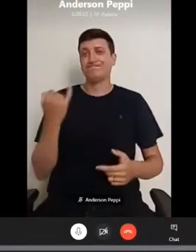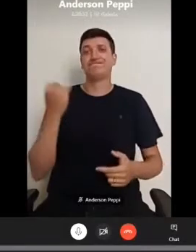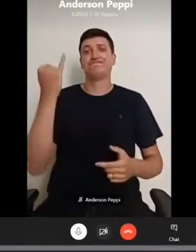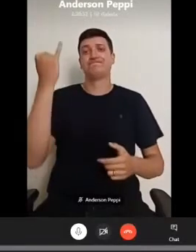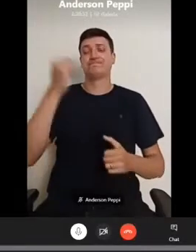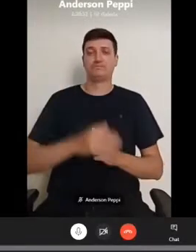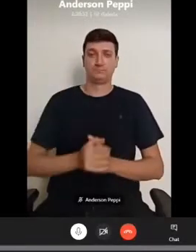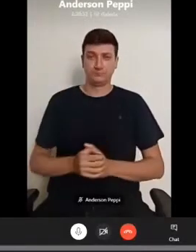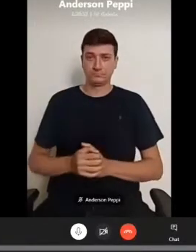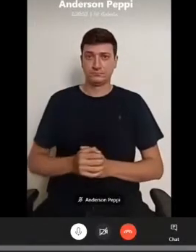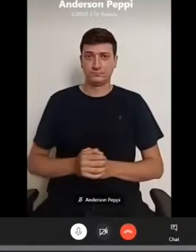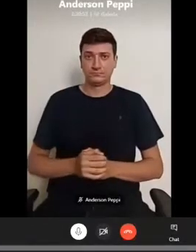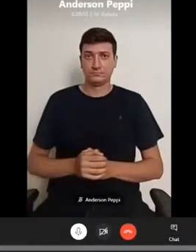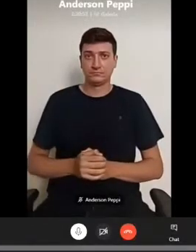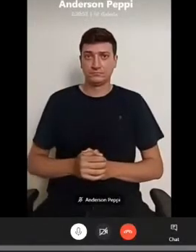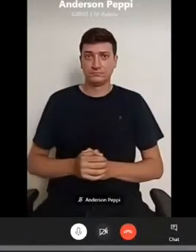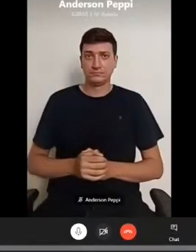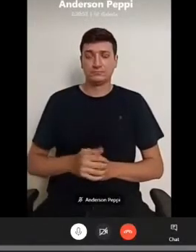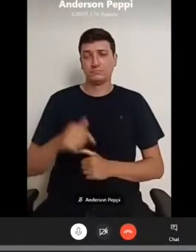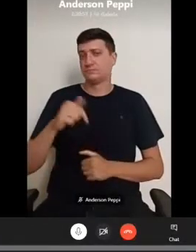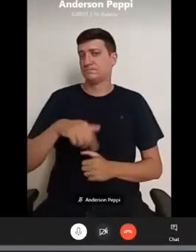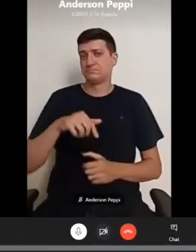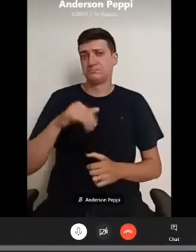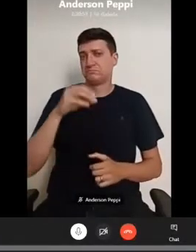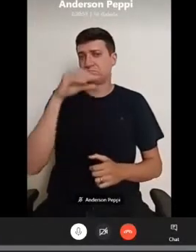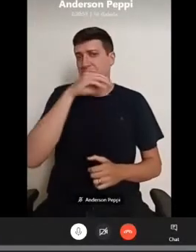partilhar uma pequena reflexão.